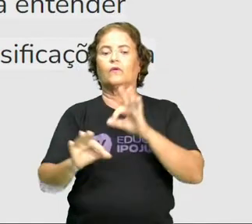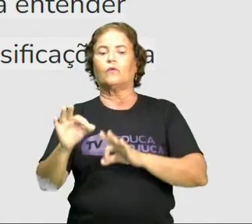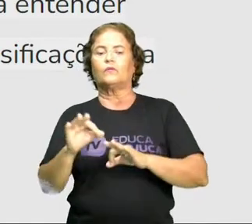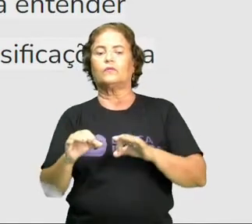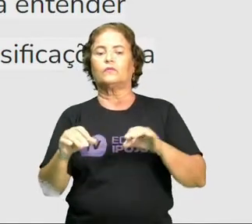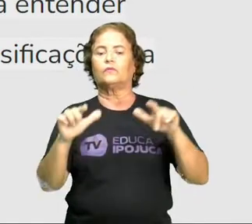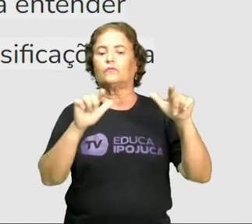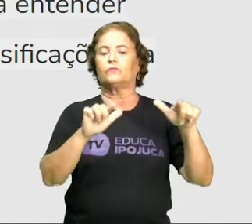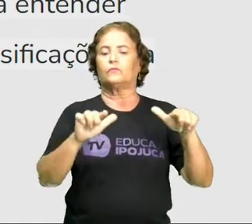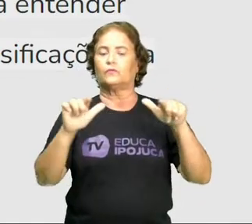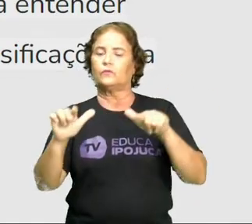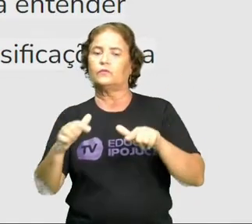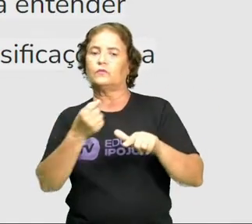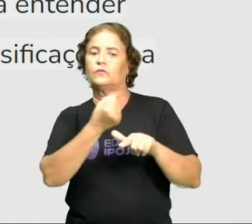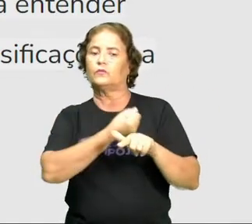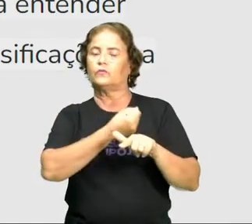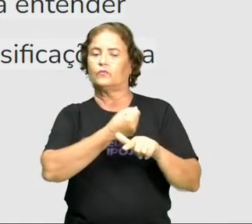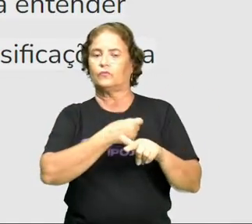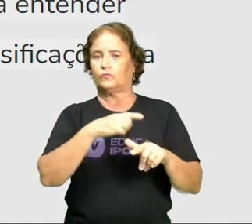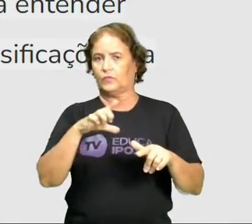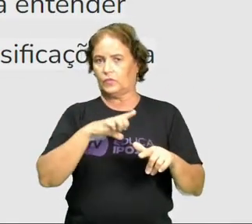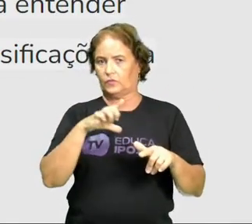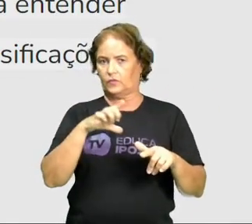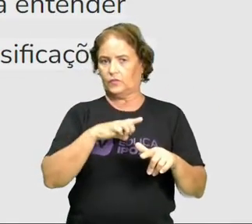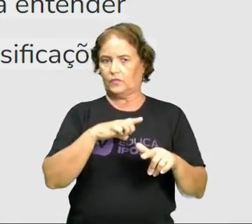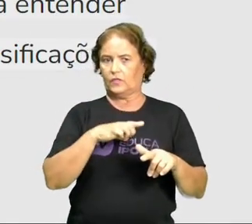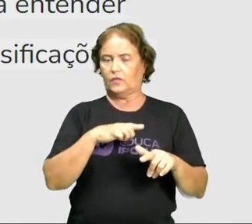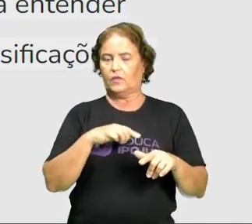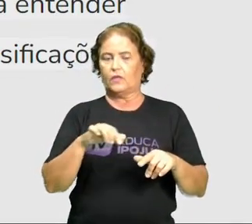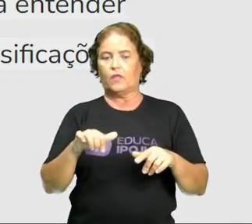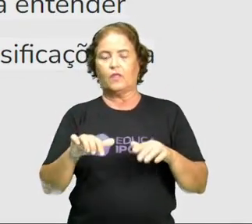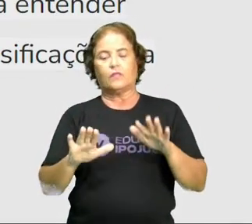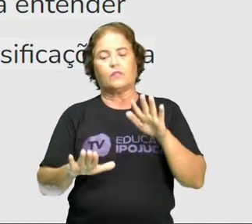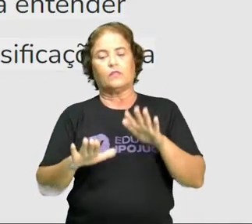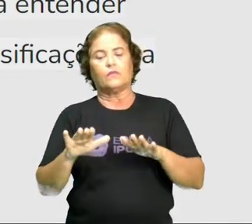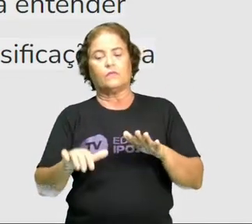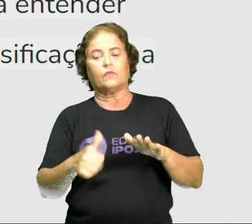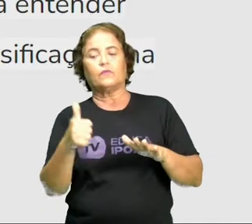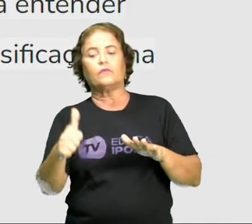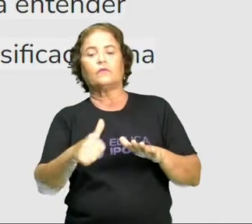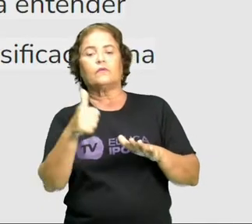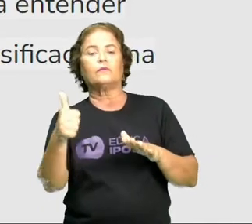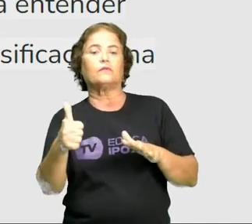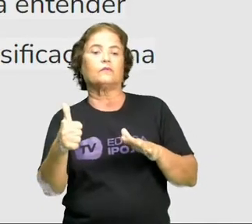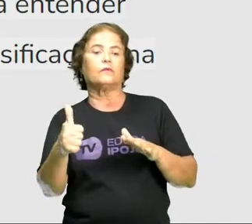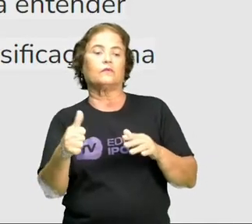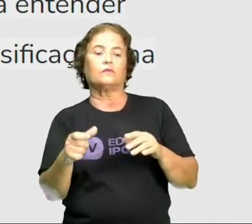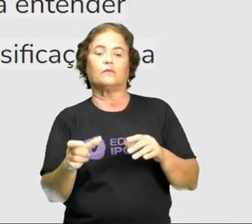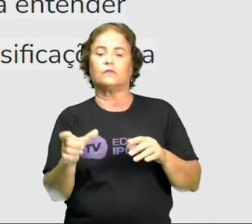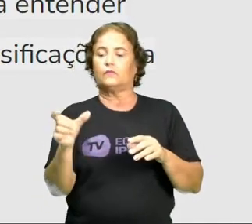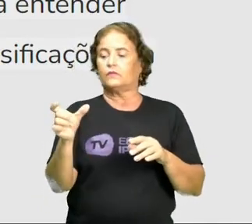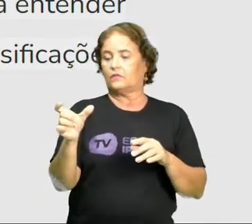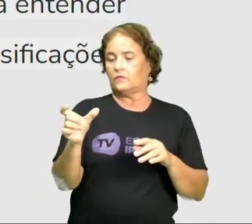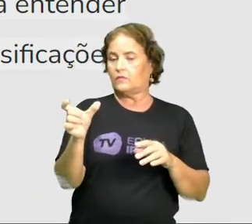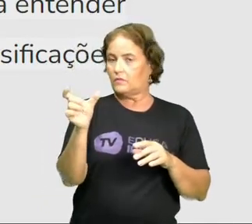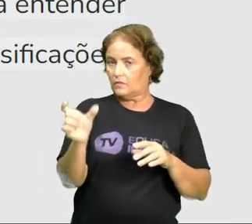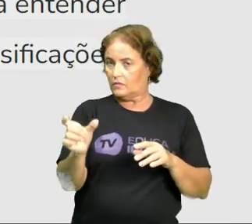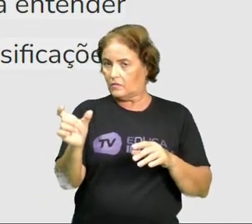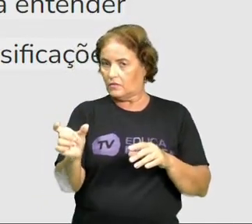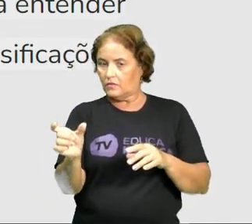ocupa em um número, sendo analisado da direita para a esquerda. Sempre, sempre o número ele